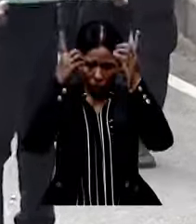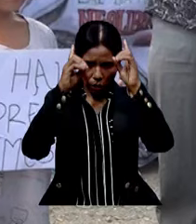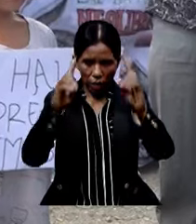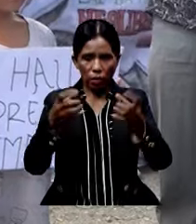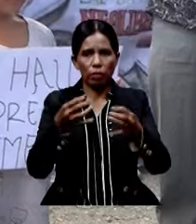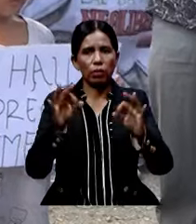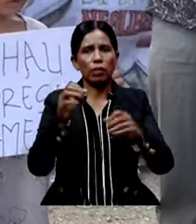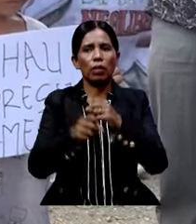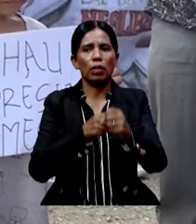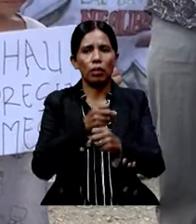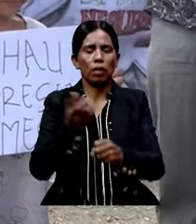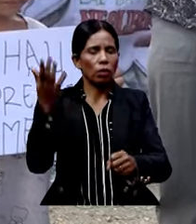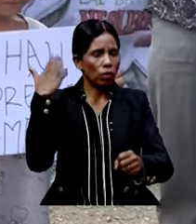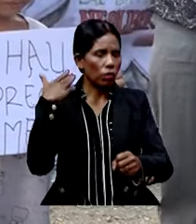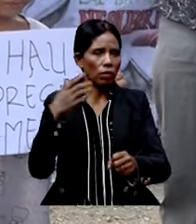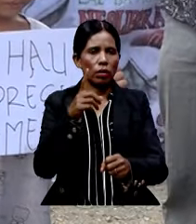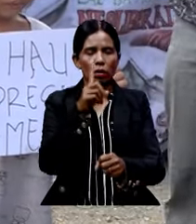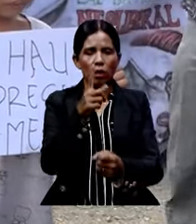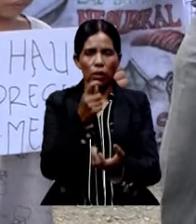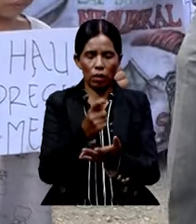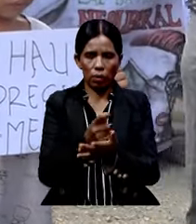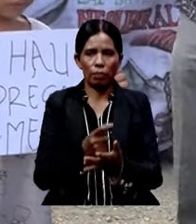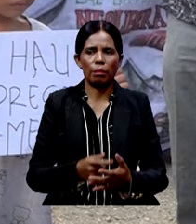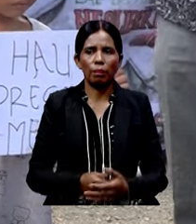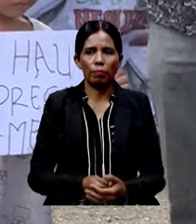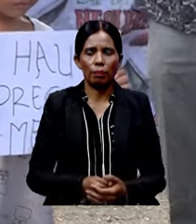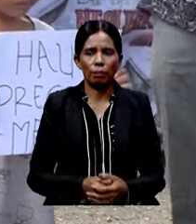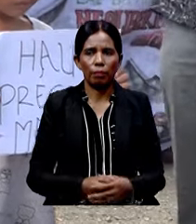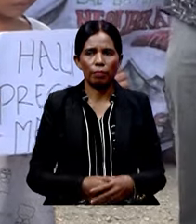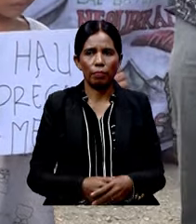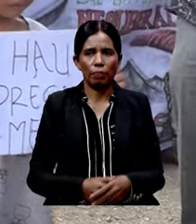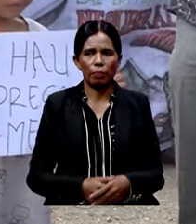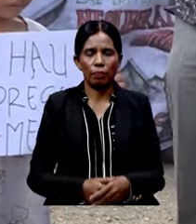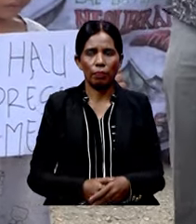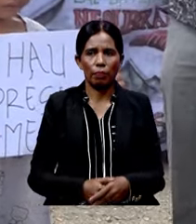contrato e retiran kutukne rihun ida resen. Luciano Amaral, Aderet Ximenes, GMN.